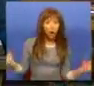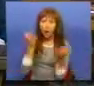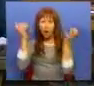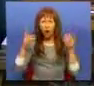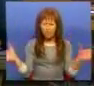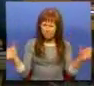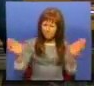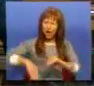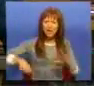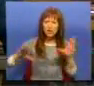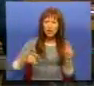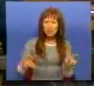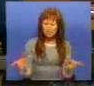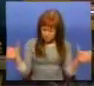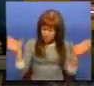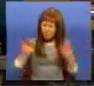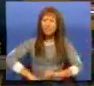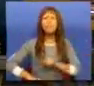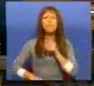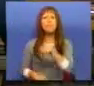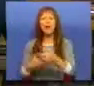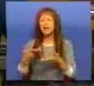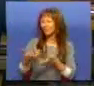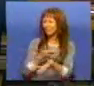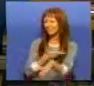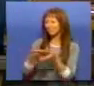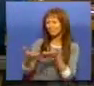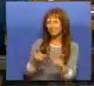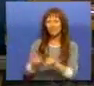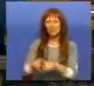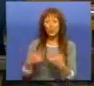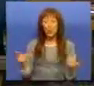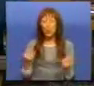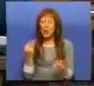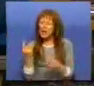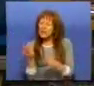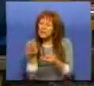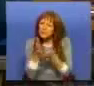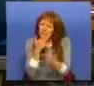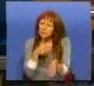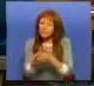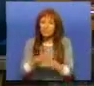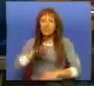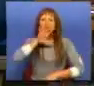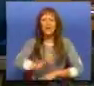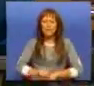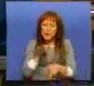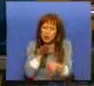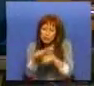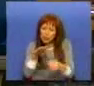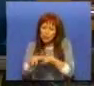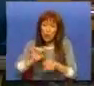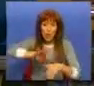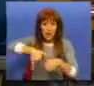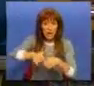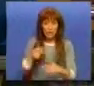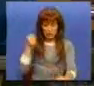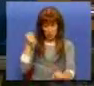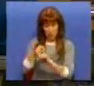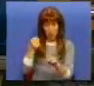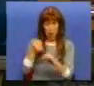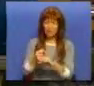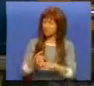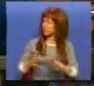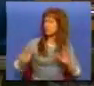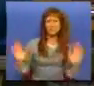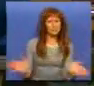e agudiza ainda mais a relação e se instrumentalizam os filhos envolvidos numa luta que não